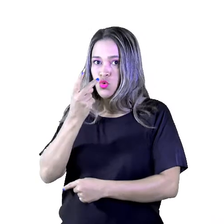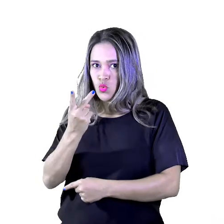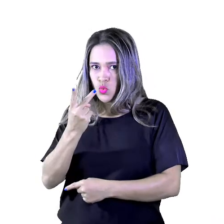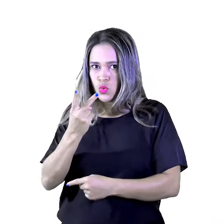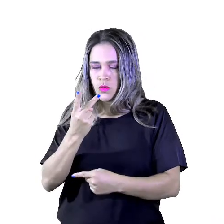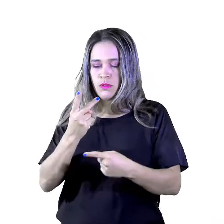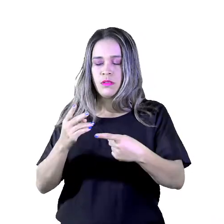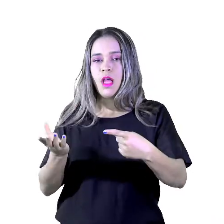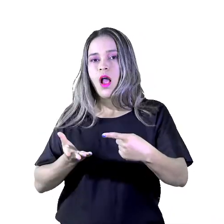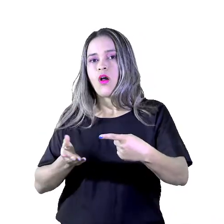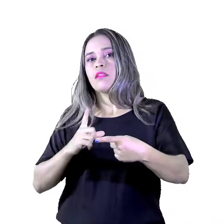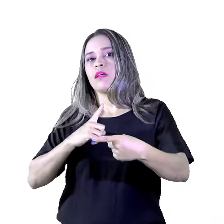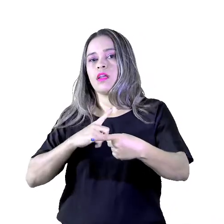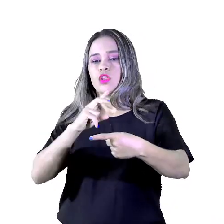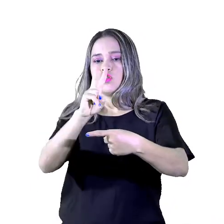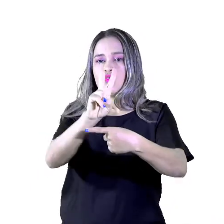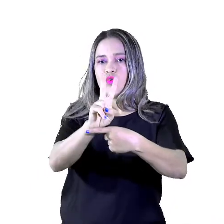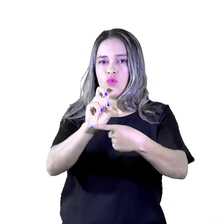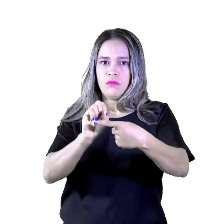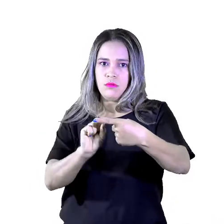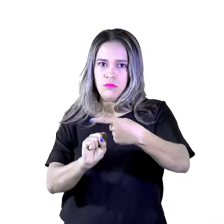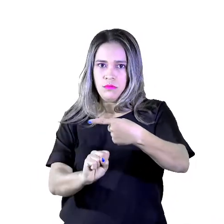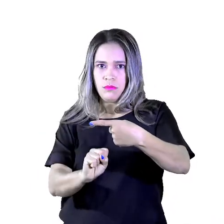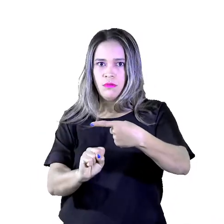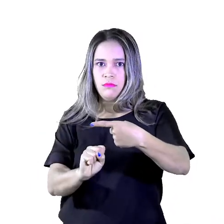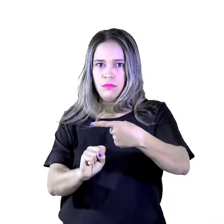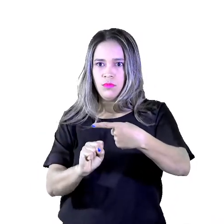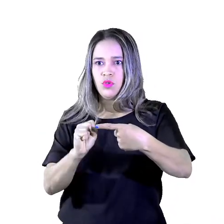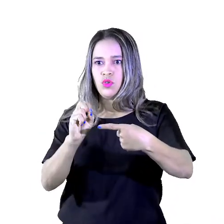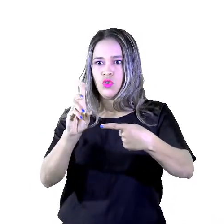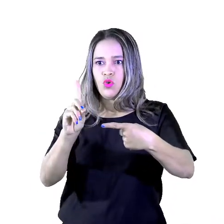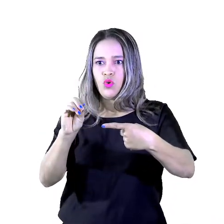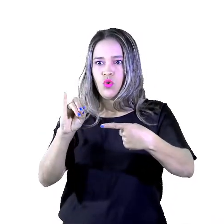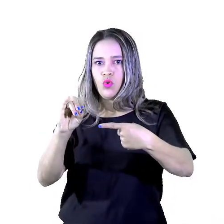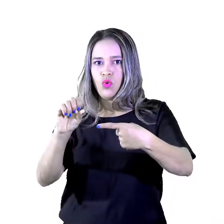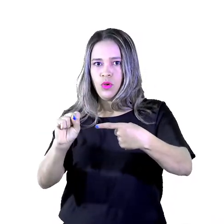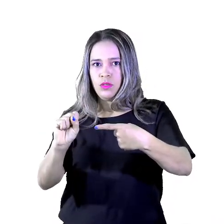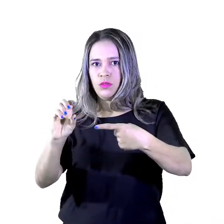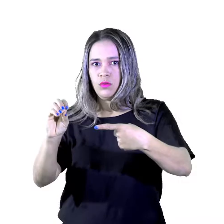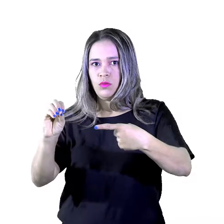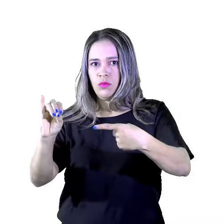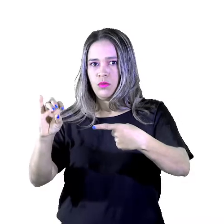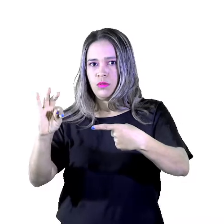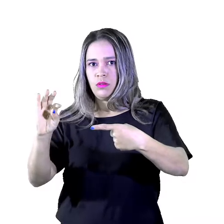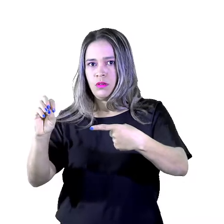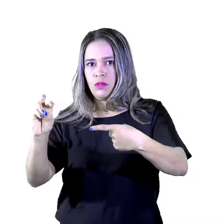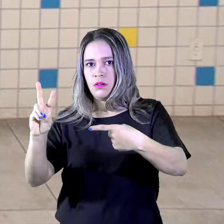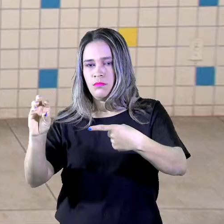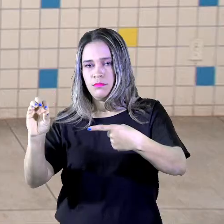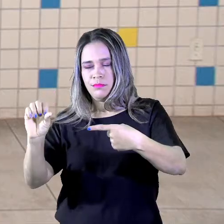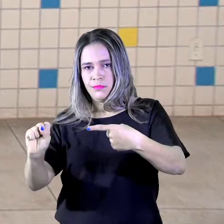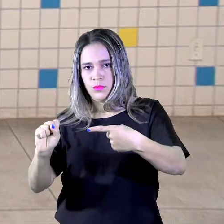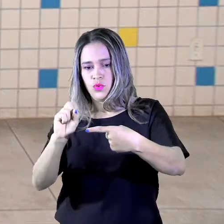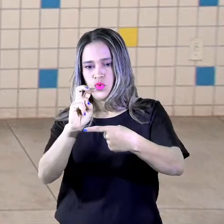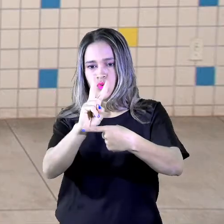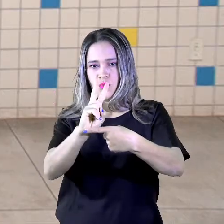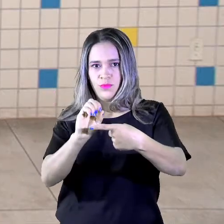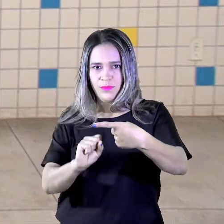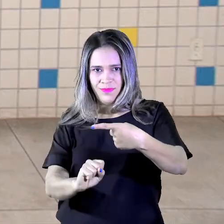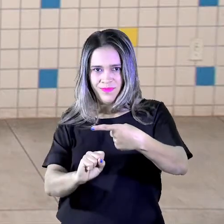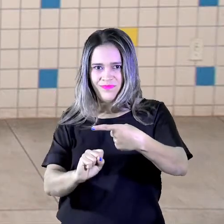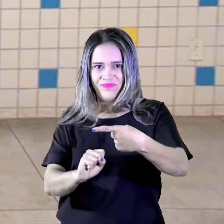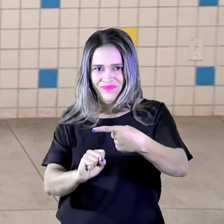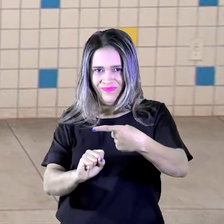eu tenho 2/8 da pizza. É assim que a gente se lê. Agora, nós vamos para um